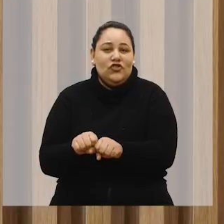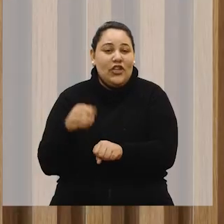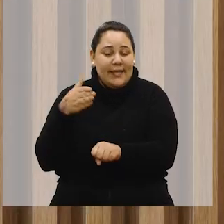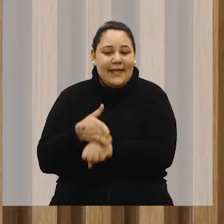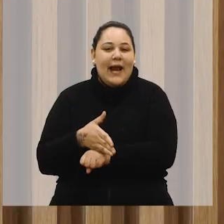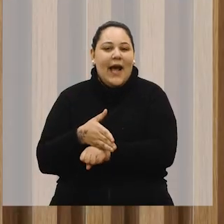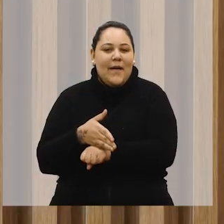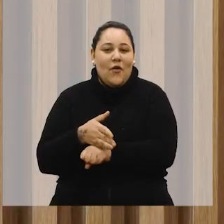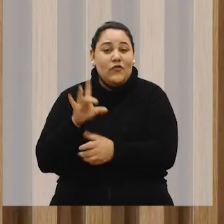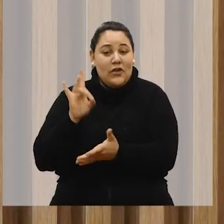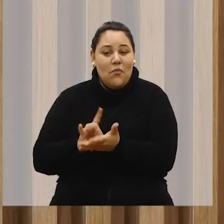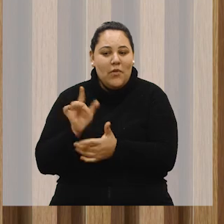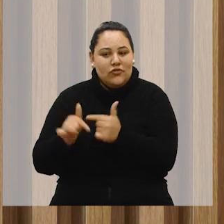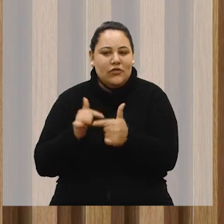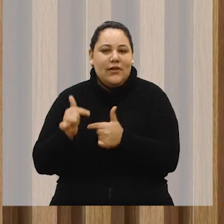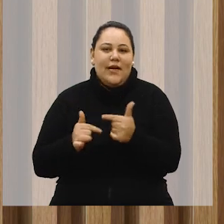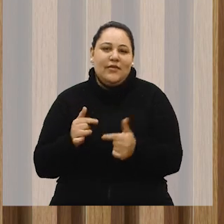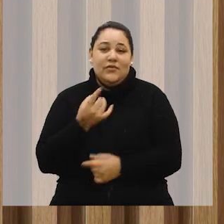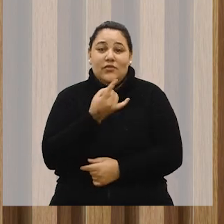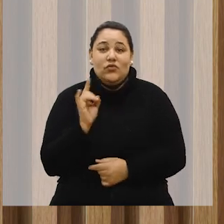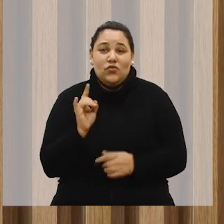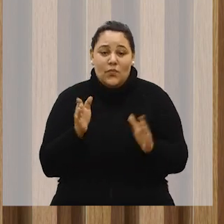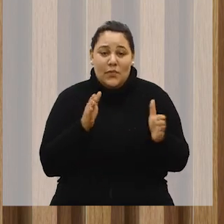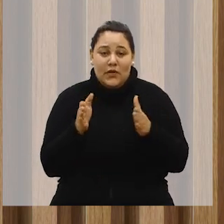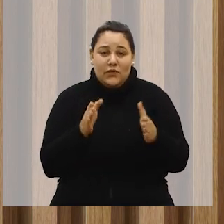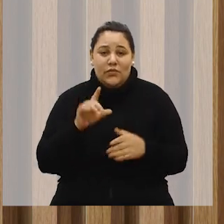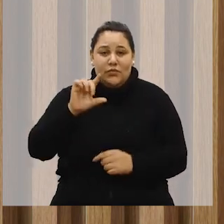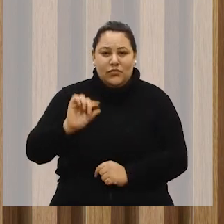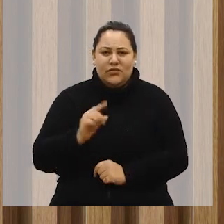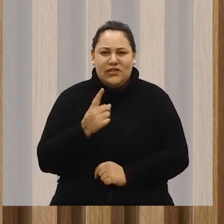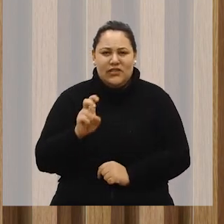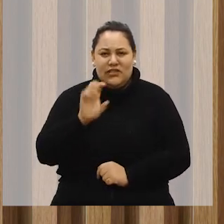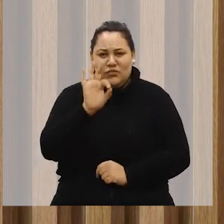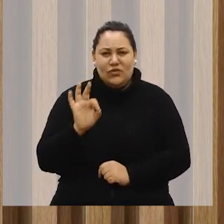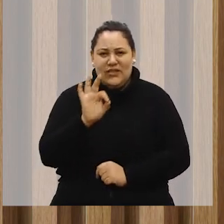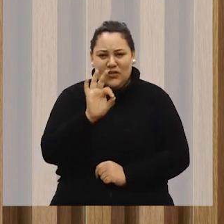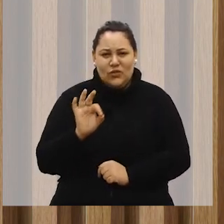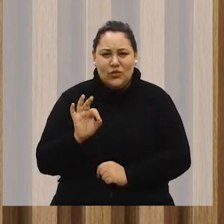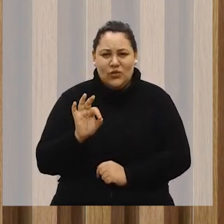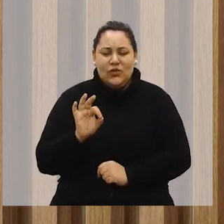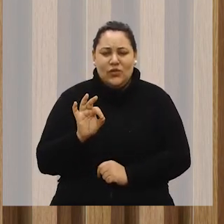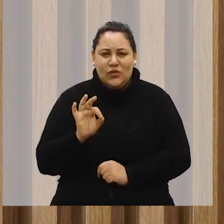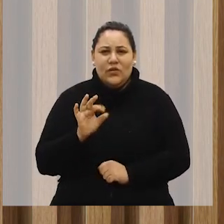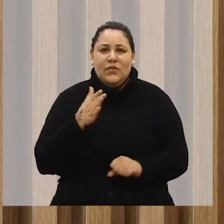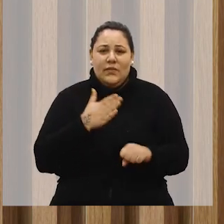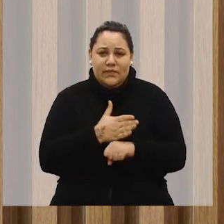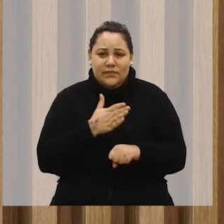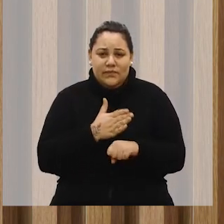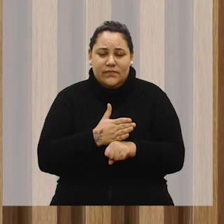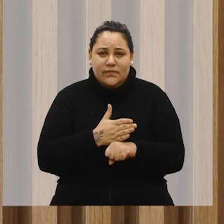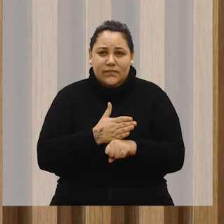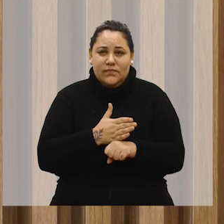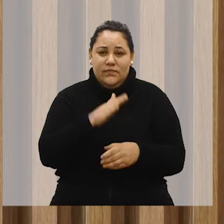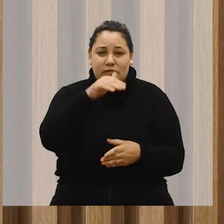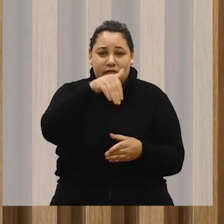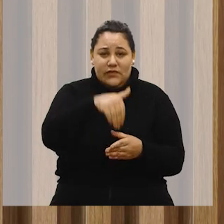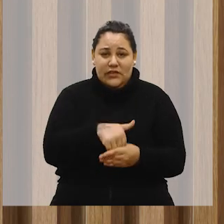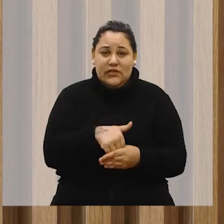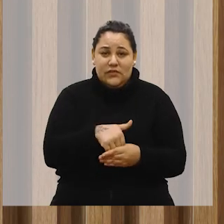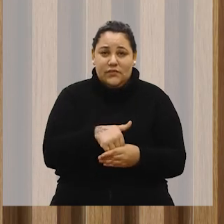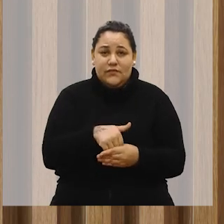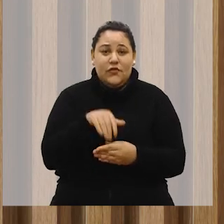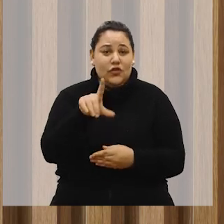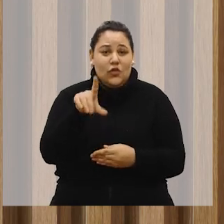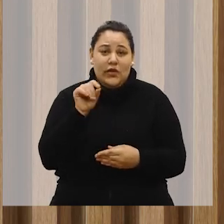Na última eleição, menos de 15% das mulheres que concorriam a candidatas foram eleitas. E aí